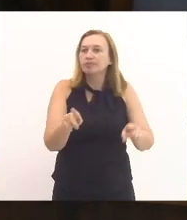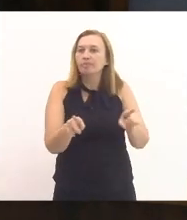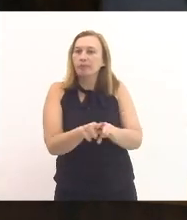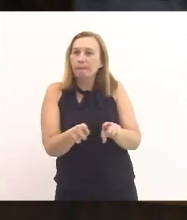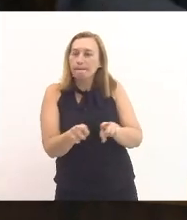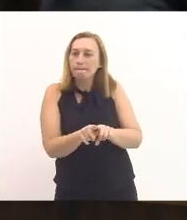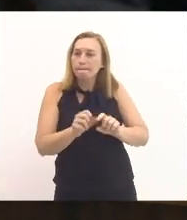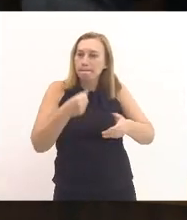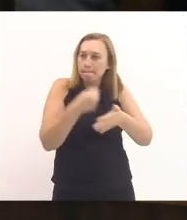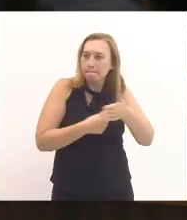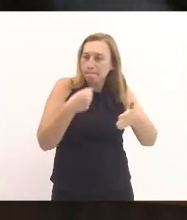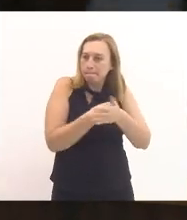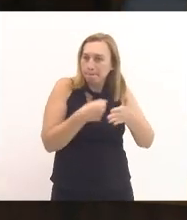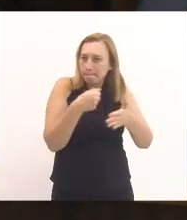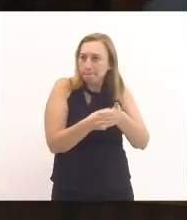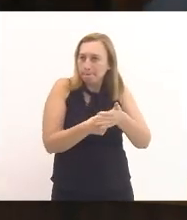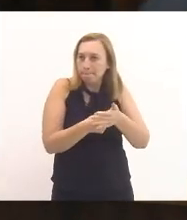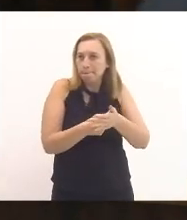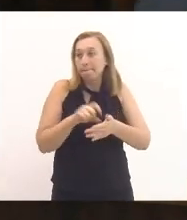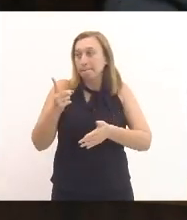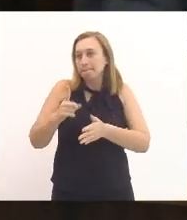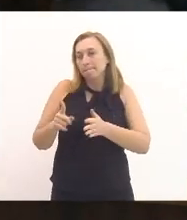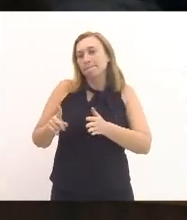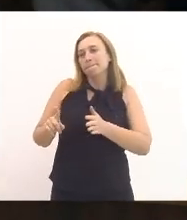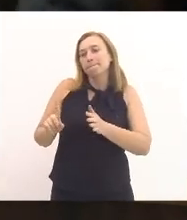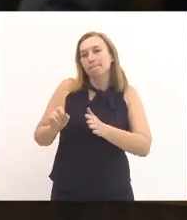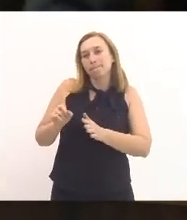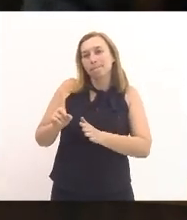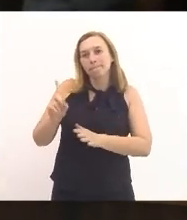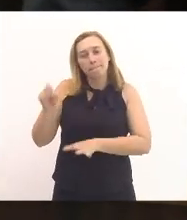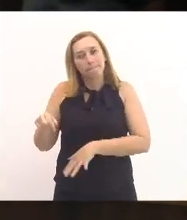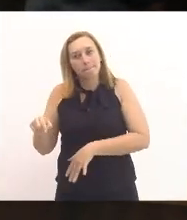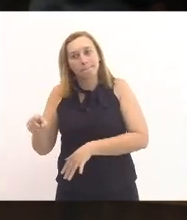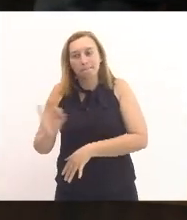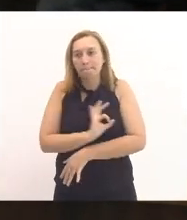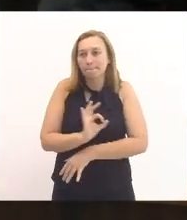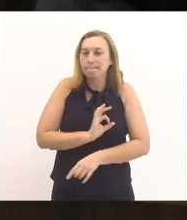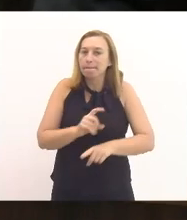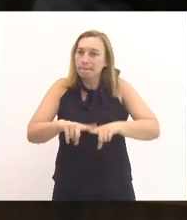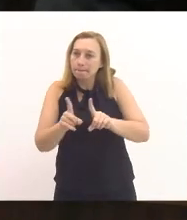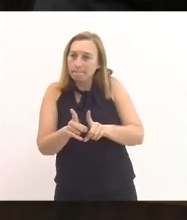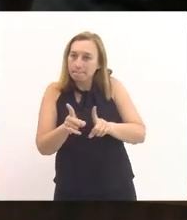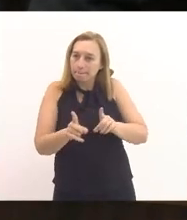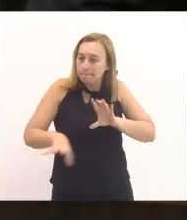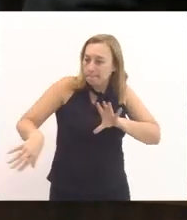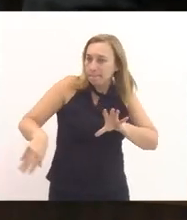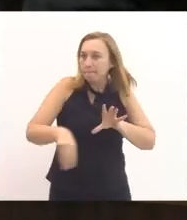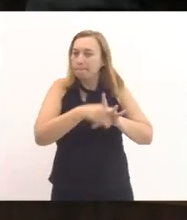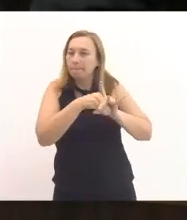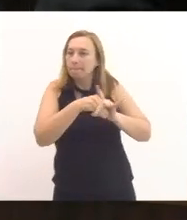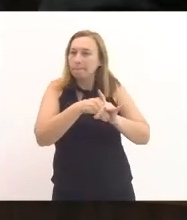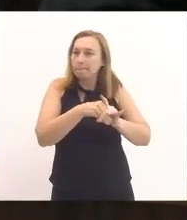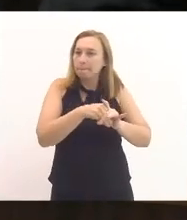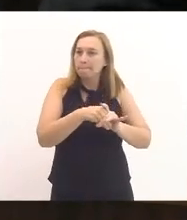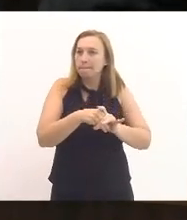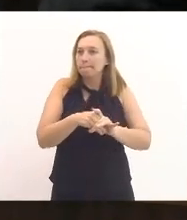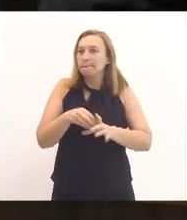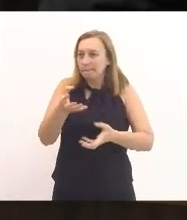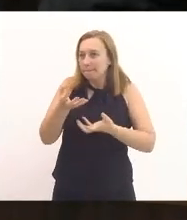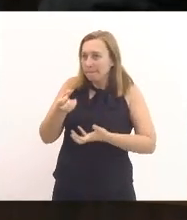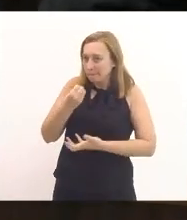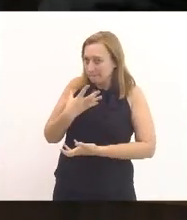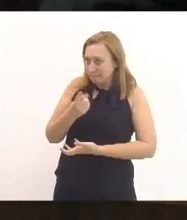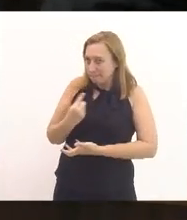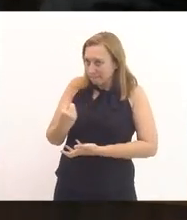um guerreirão nessa apesar de não ser policial não é mais tarde que eu como agregado que é o nosso bem mesmo sabemos